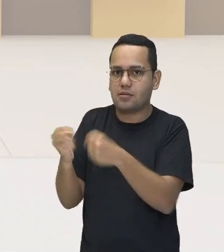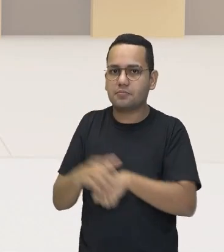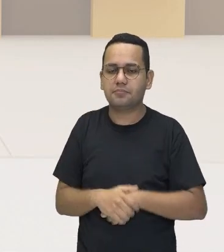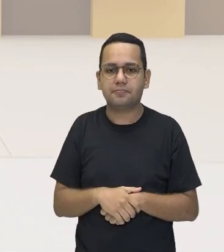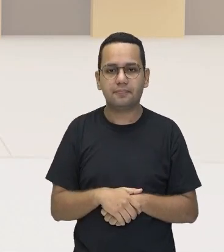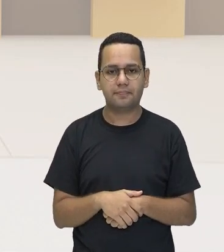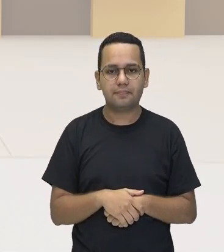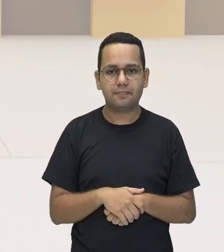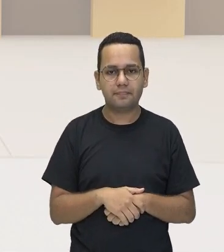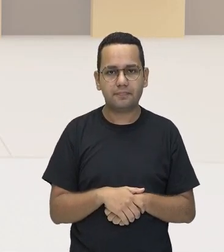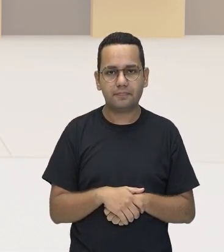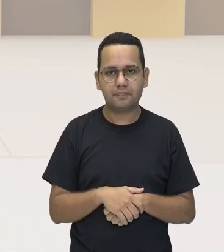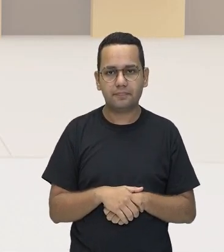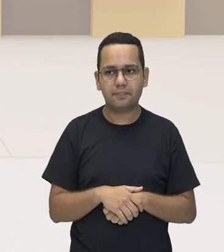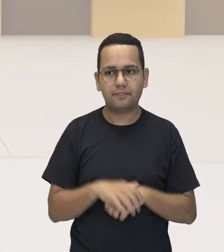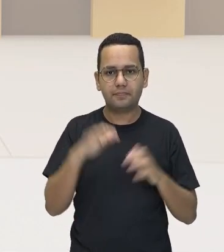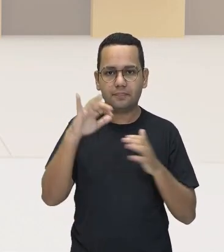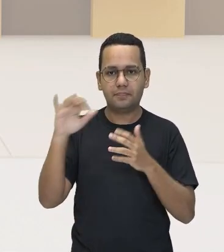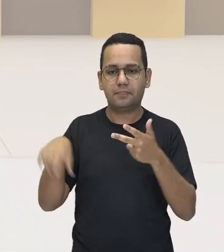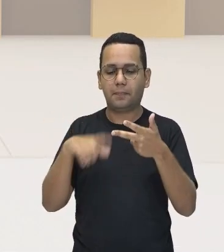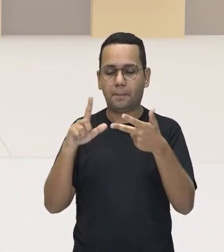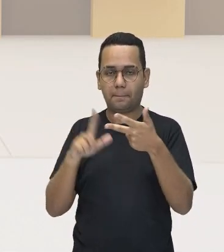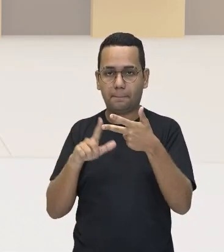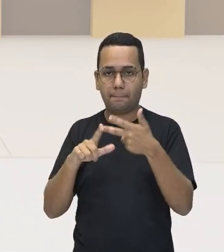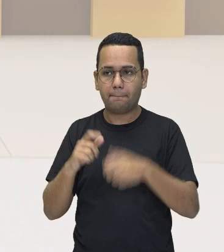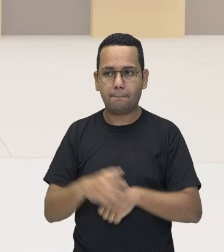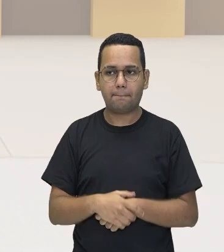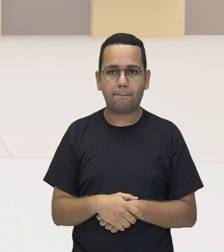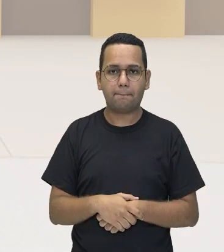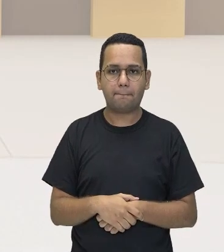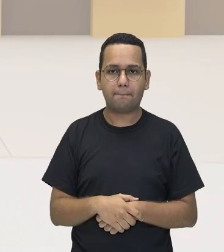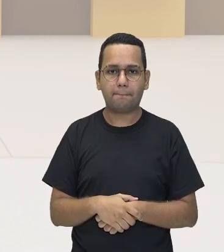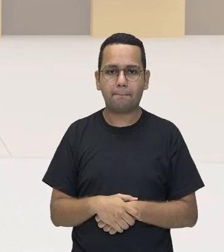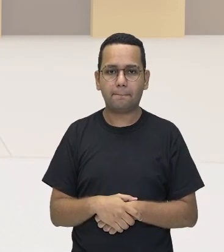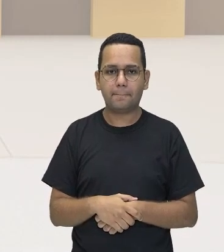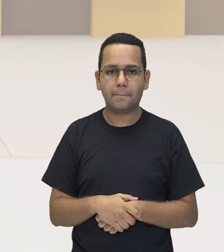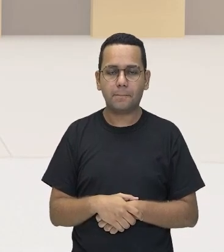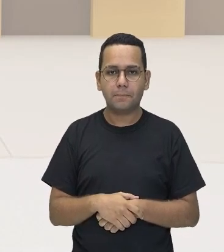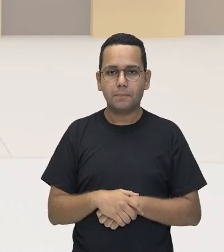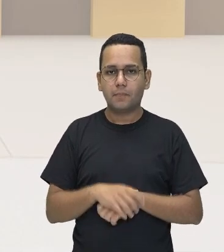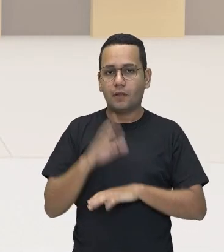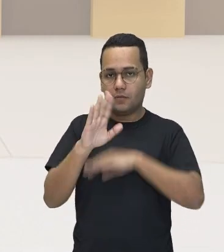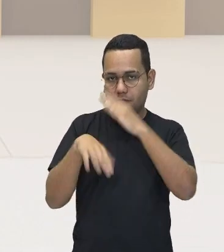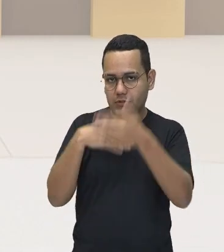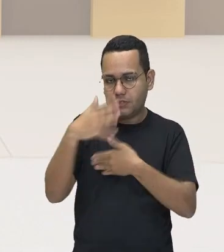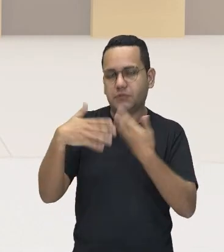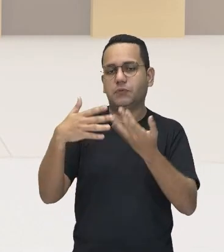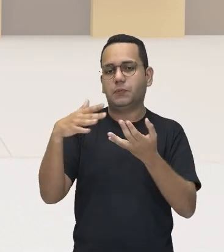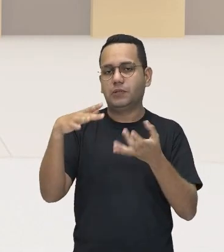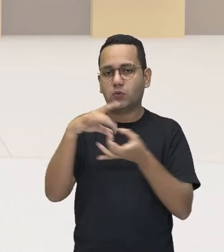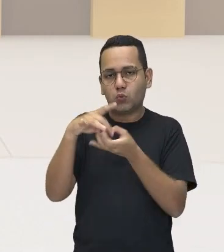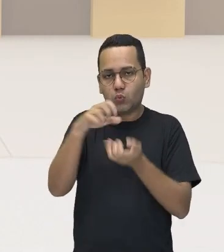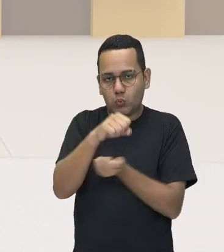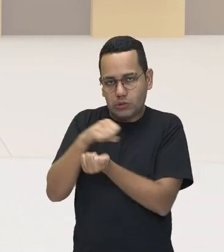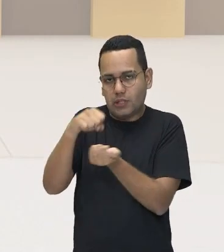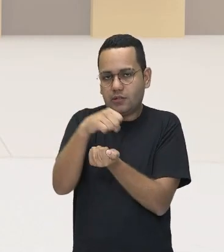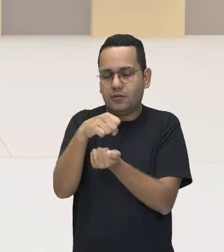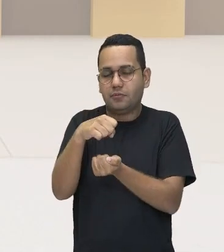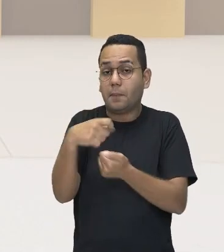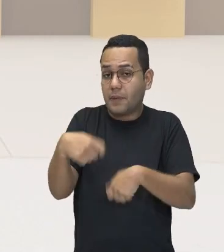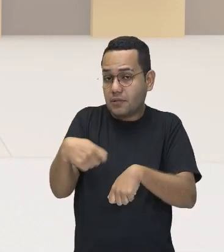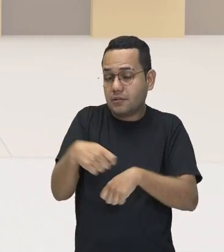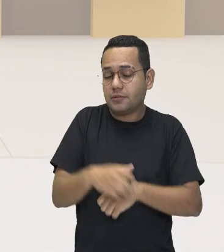desenvolvimento sustentável, tá, gente? Isso é muito importante. Inclusive, nós já comentamos em outras aulas sobre essa questão